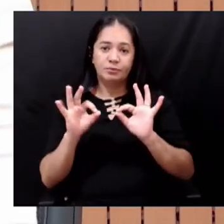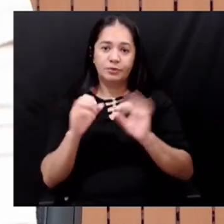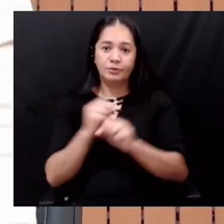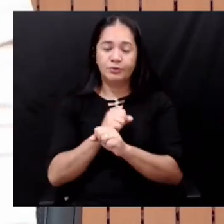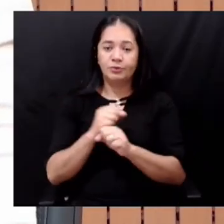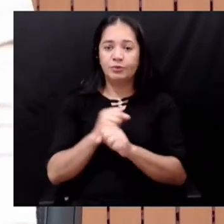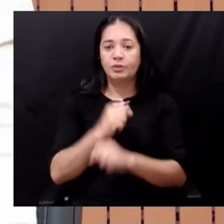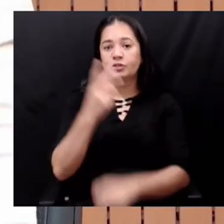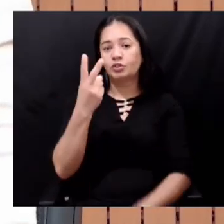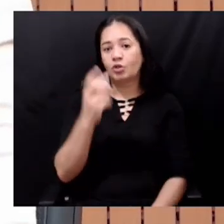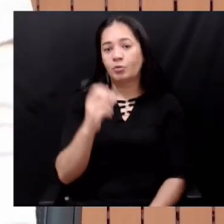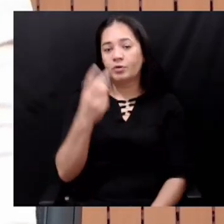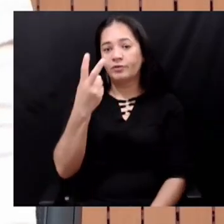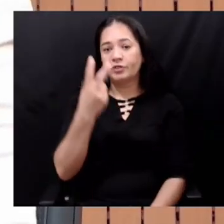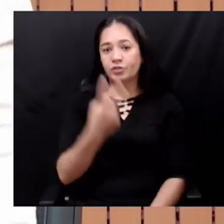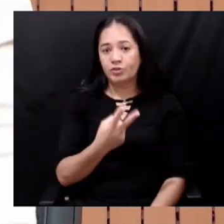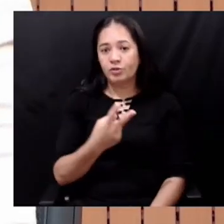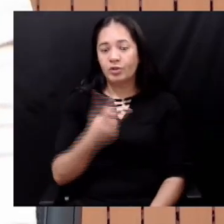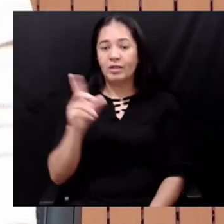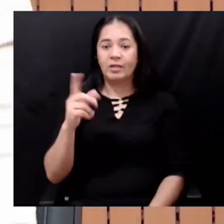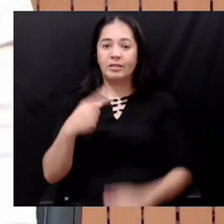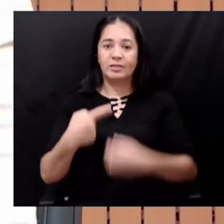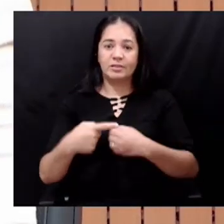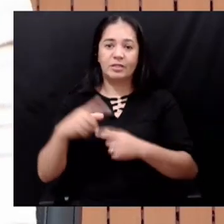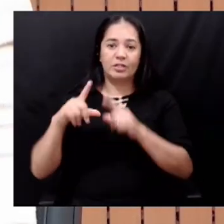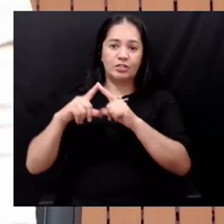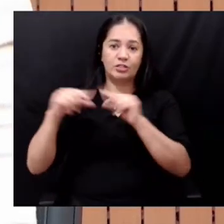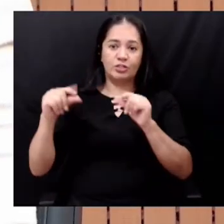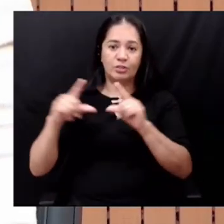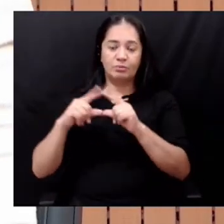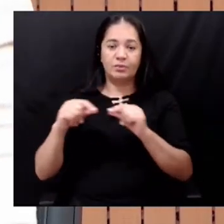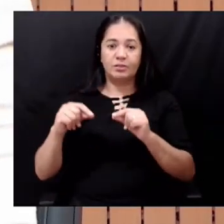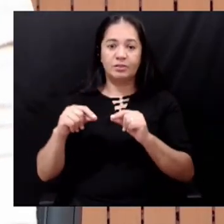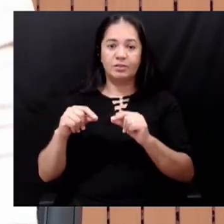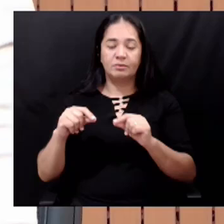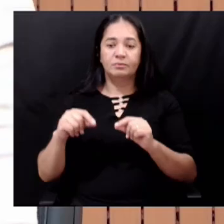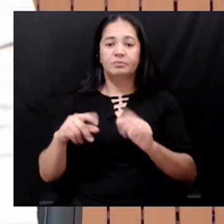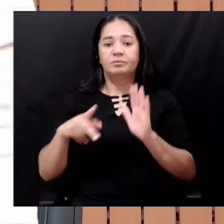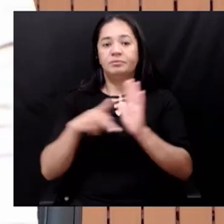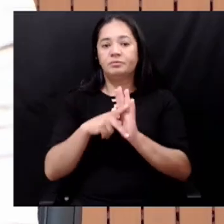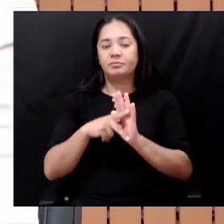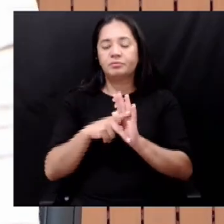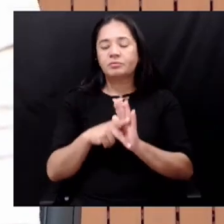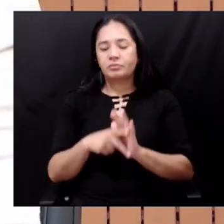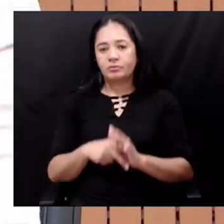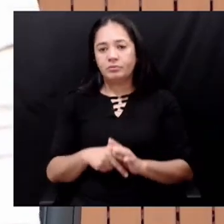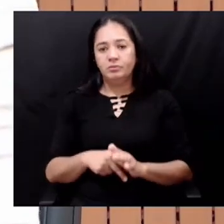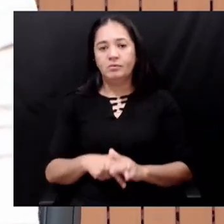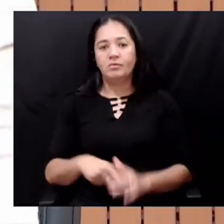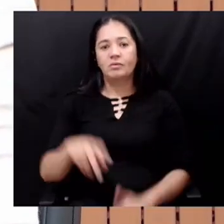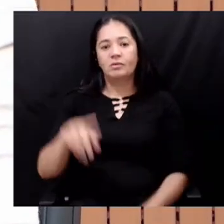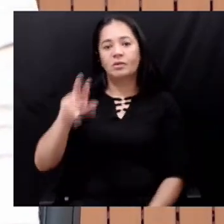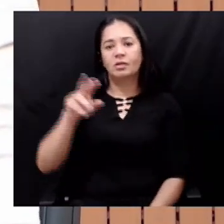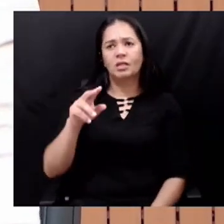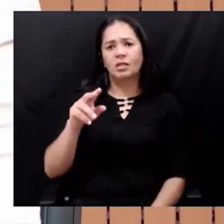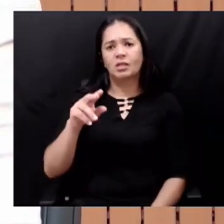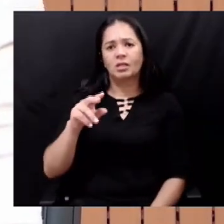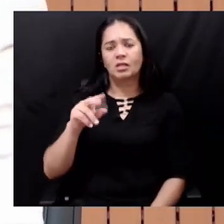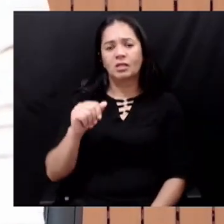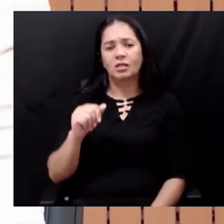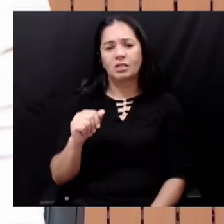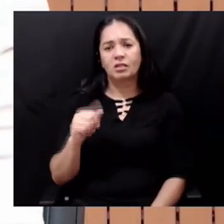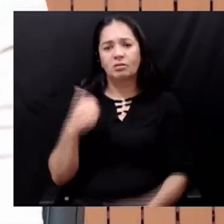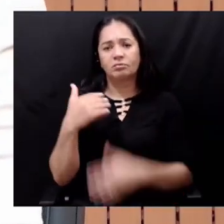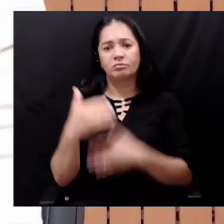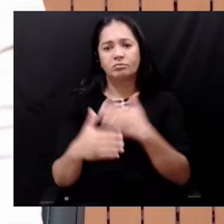Brasília, que era uma sessão específica, que acho que foi a doutora Rita Cristina, que depois se tornou secretária executiva do